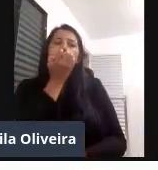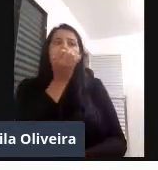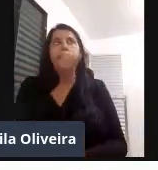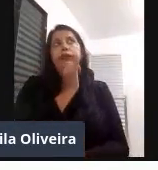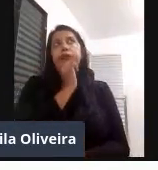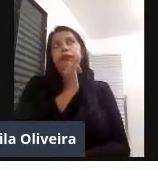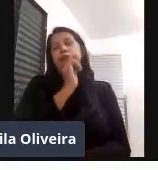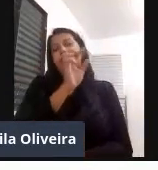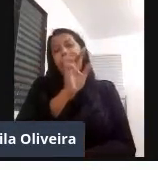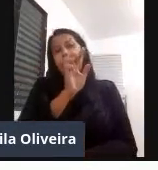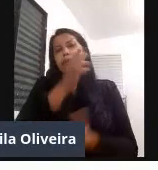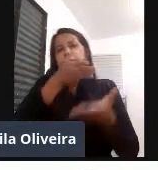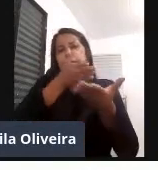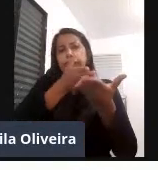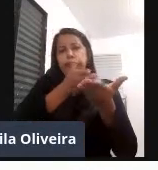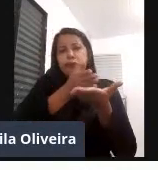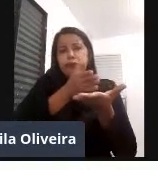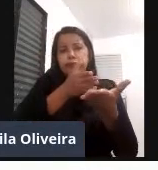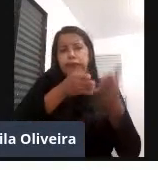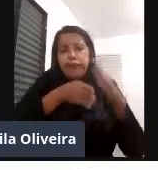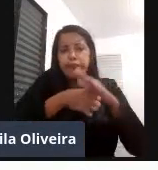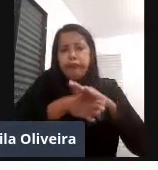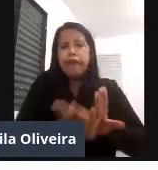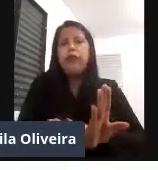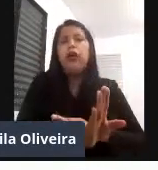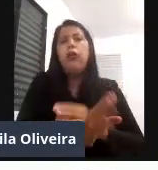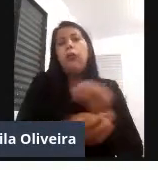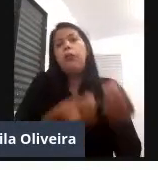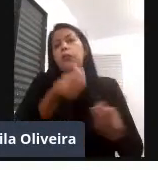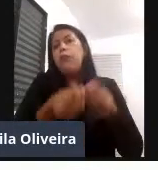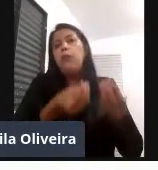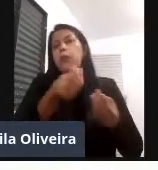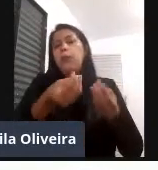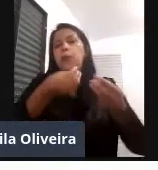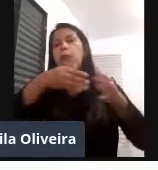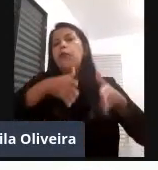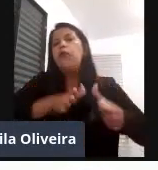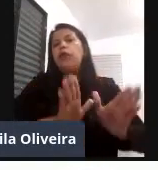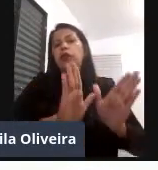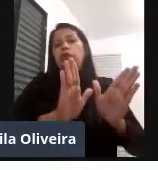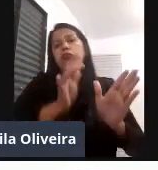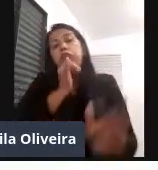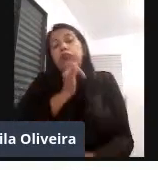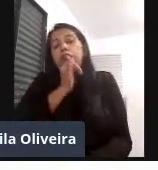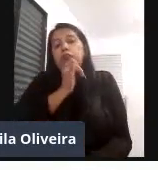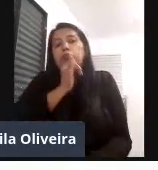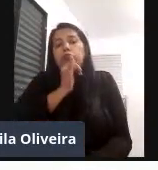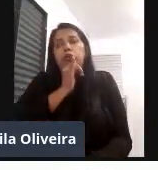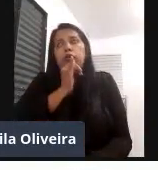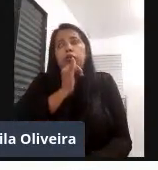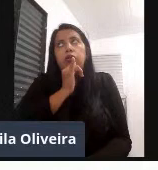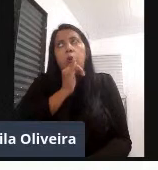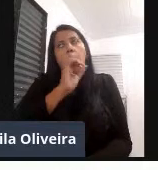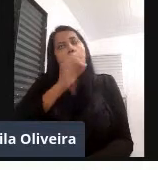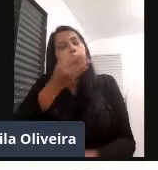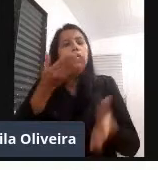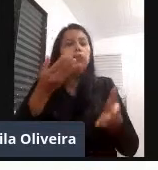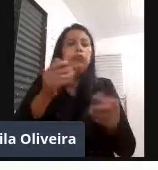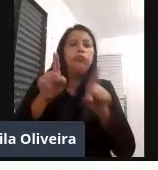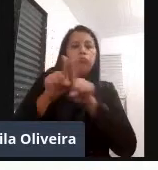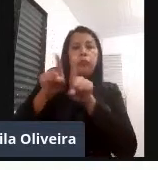os seus filhotinhos, processo de nascimento, ou então até mesmo para a área do parto, né, da